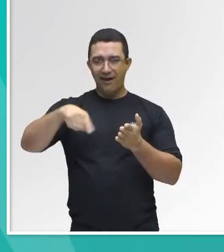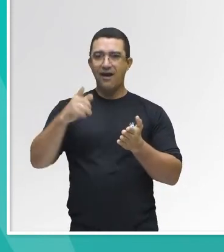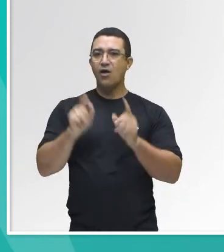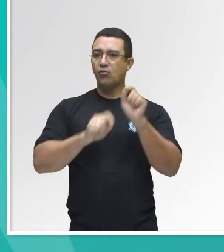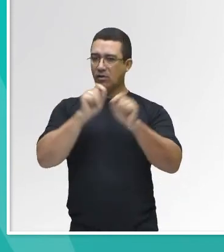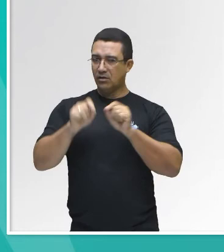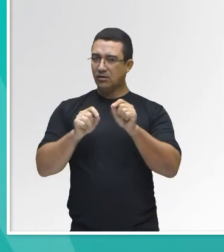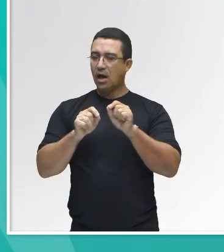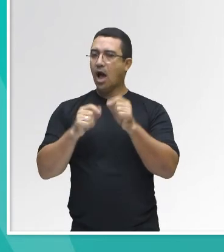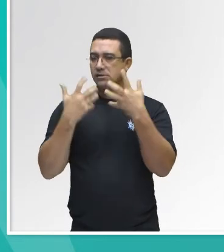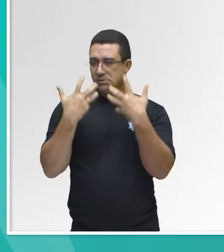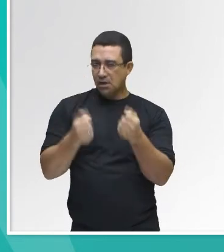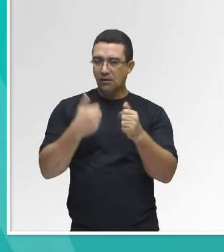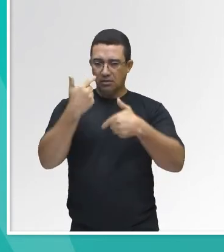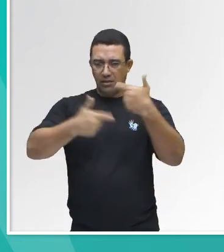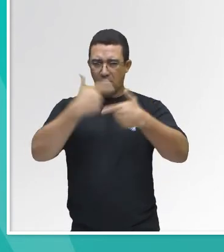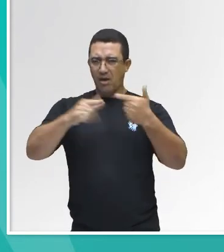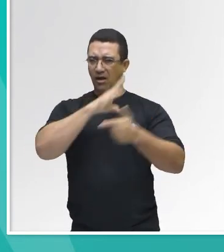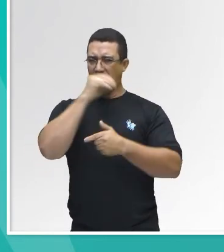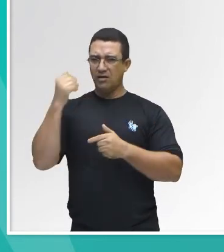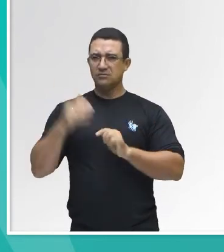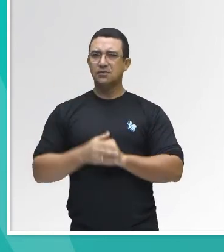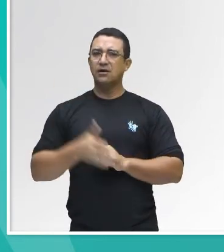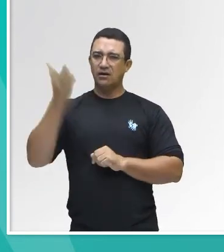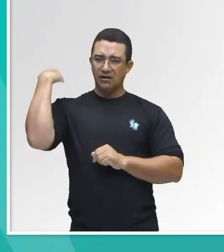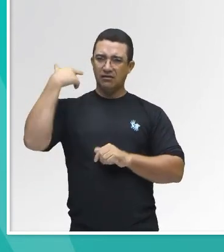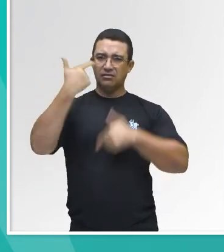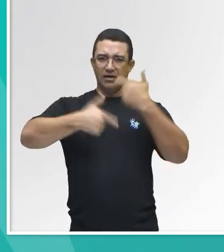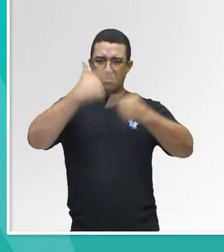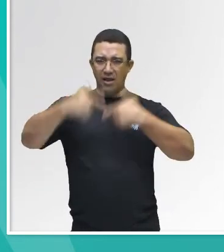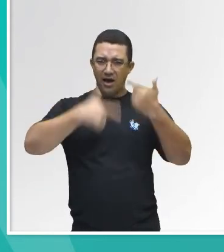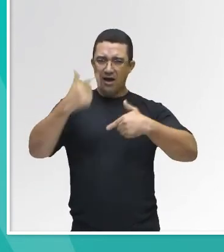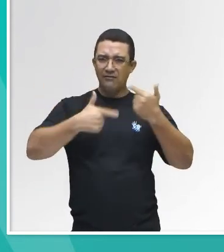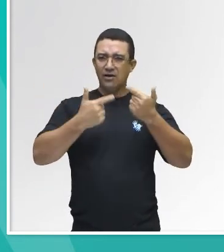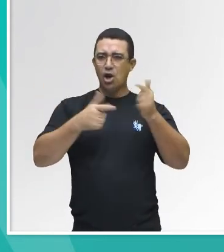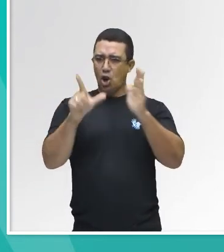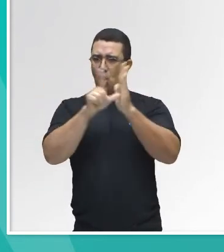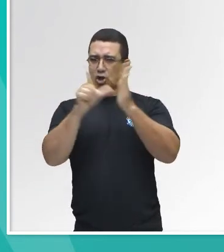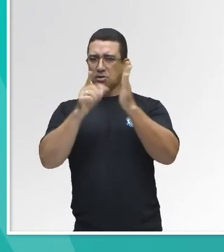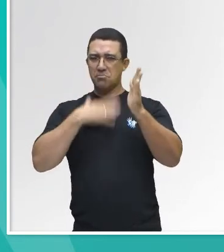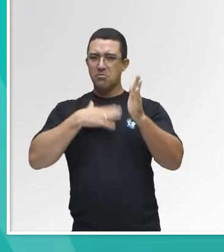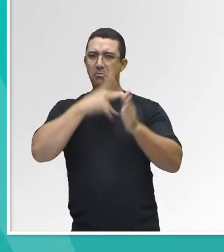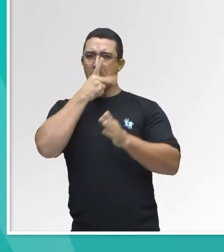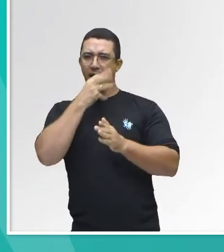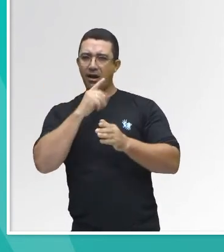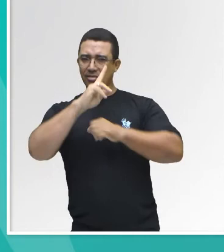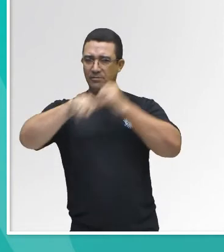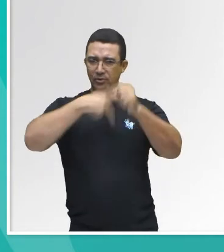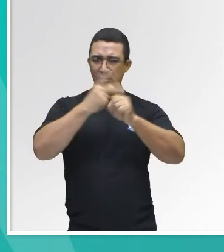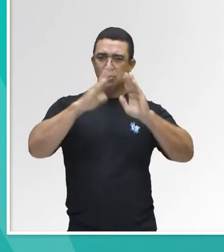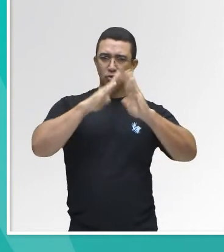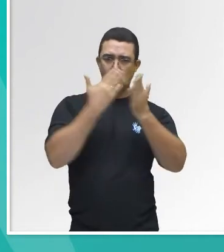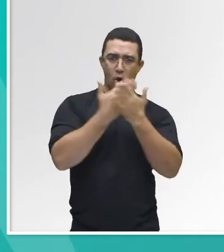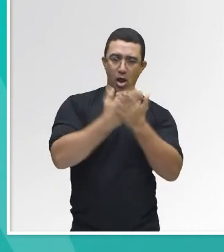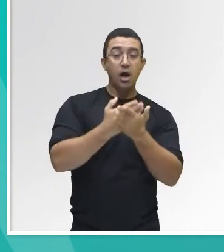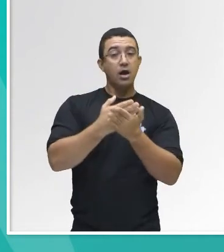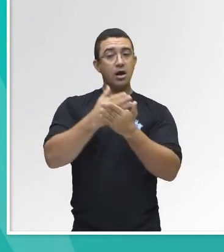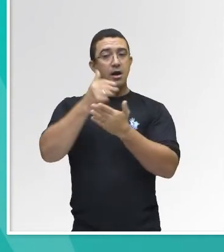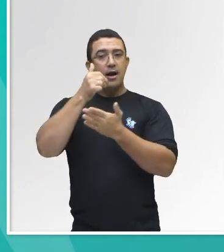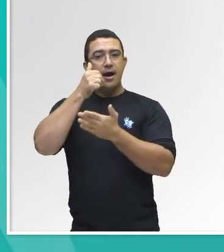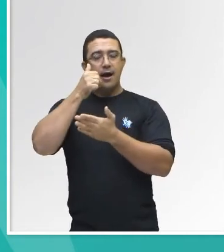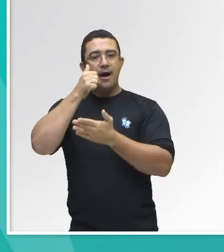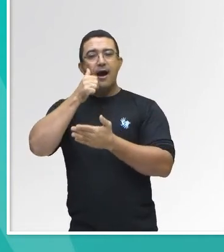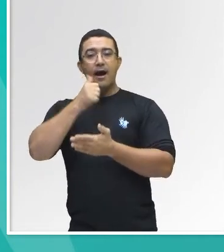E aí ela fala o quê? Eu trabalhava em el almacén de mis padres, depois de la escuela. Minha amiga trabalhava em